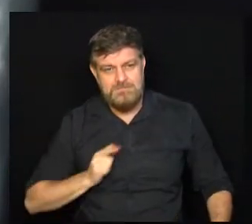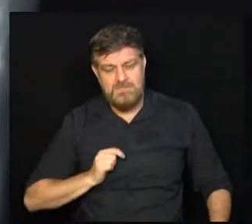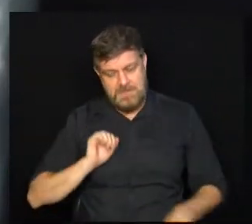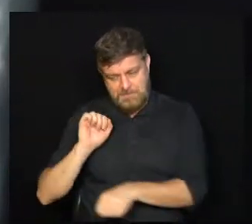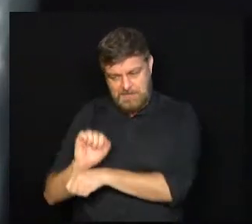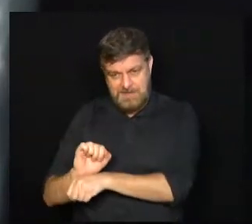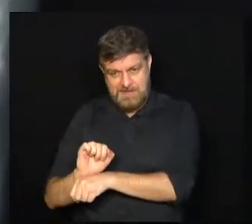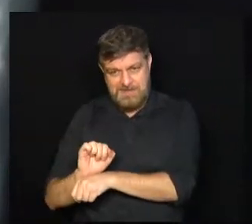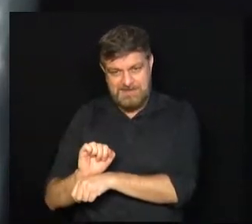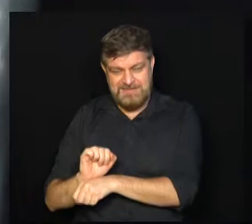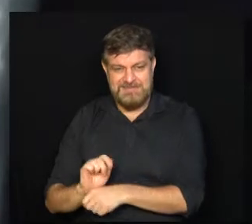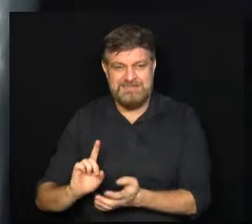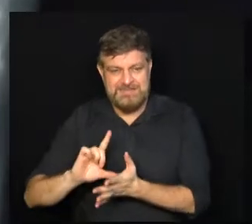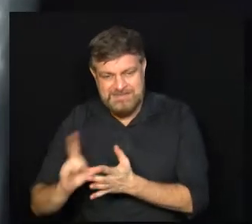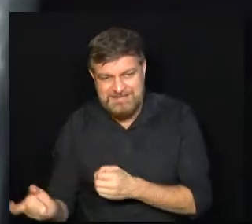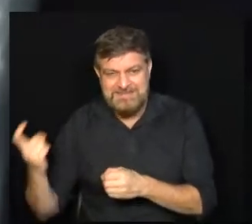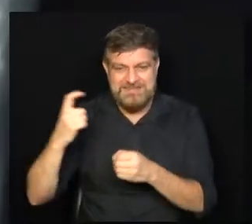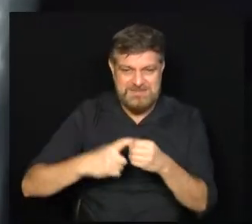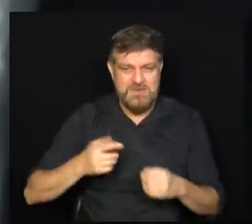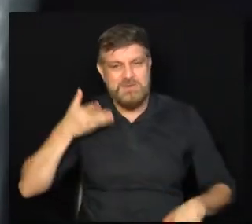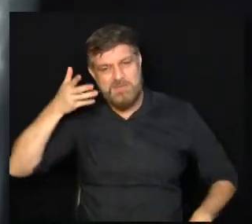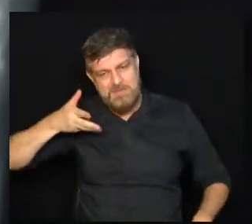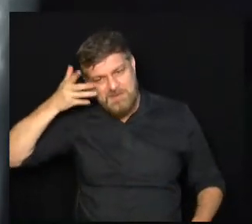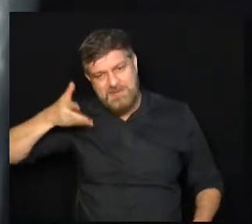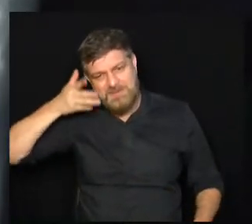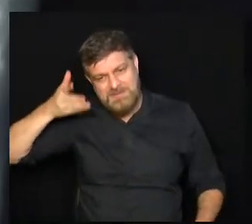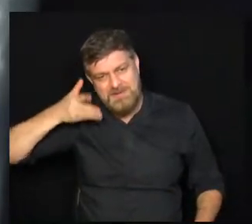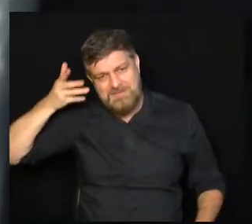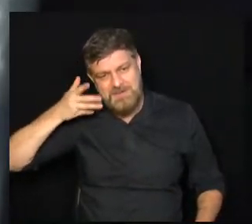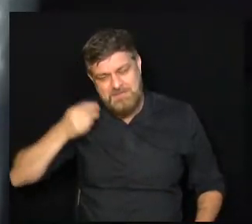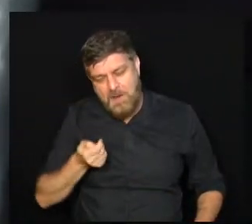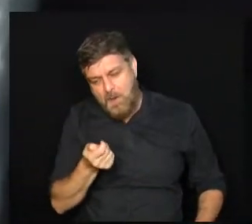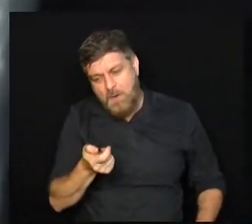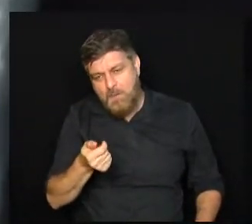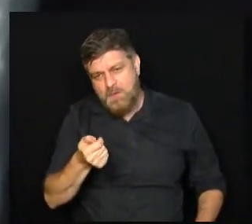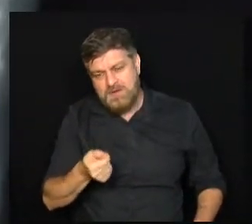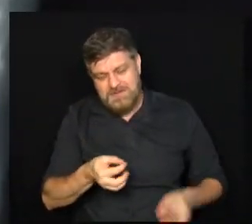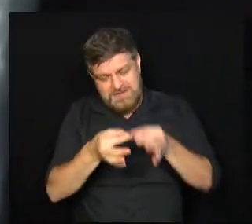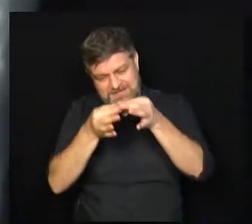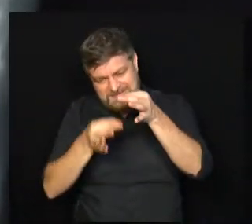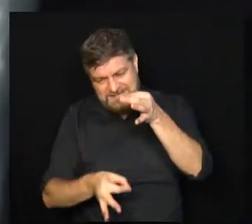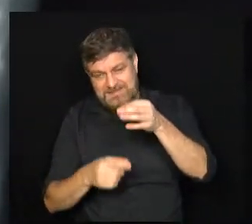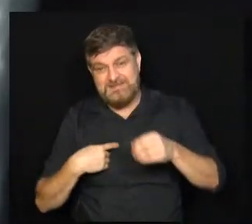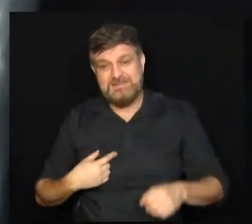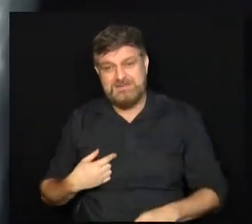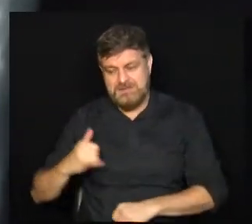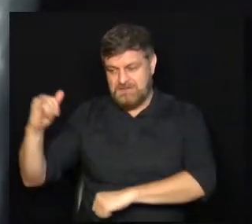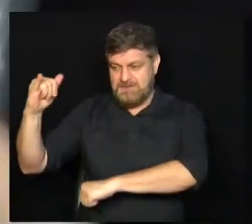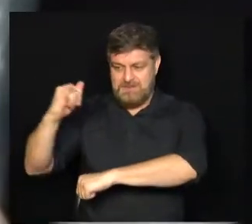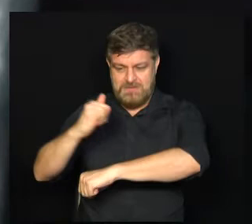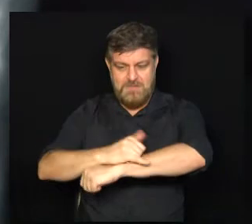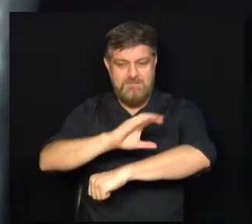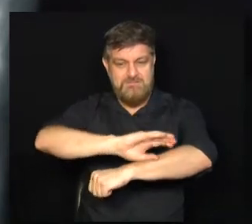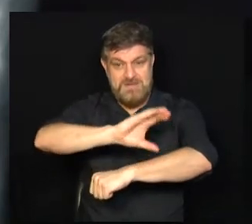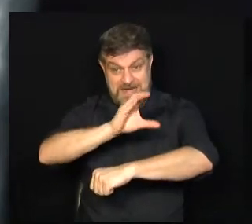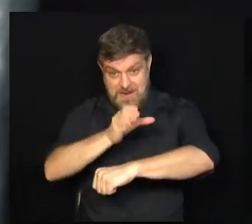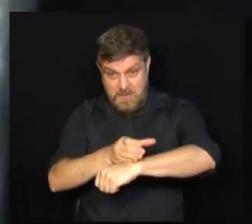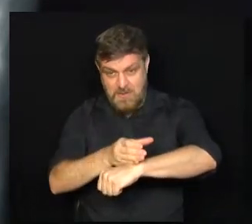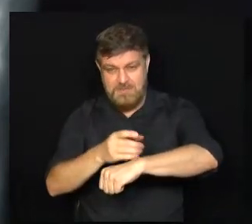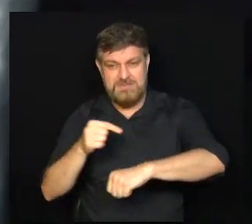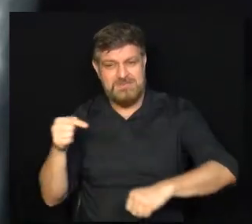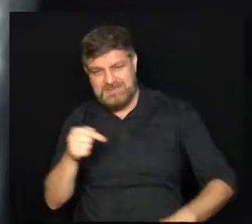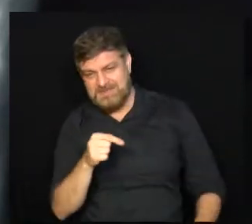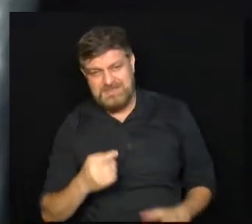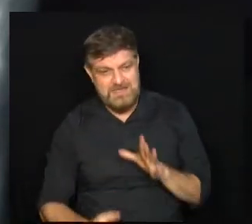aqui, e quando, se for oportuno, a gente conta um pouquinho sobre isso, fala sobre Viracopos, fala sobre esse fenômeno que